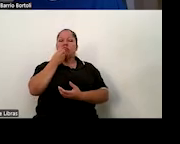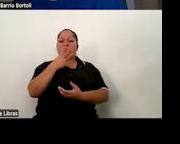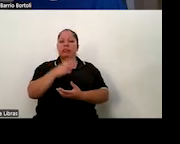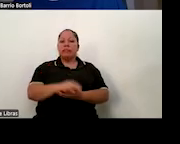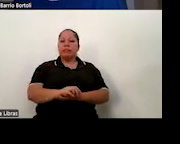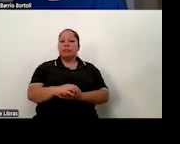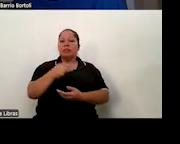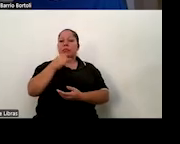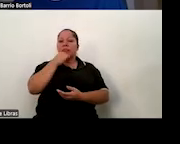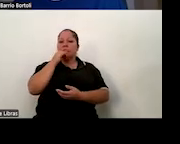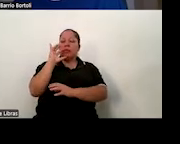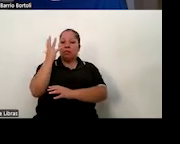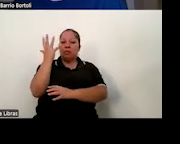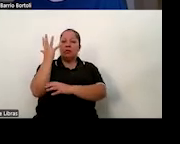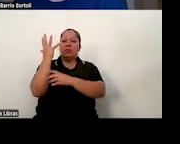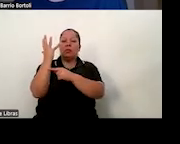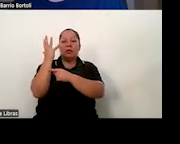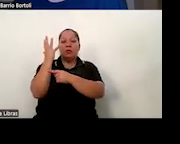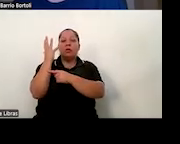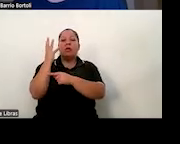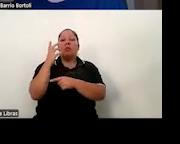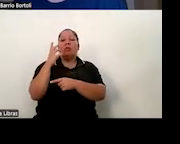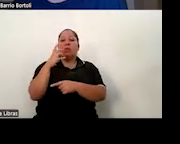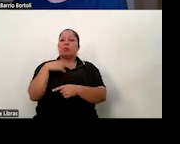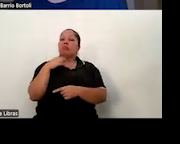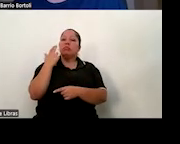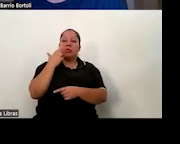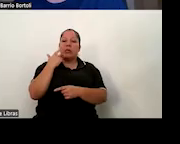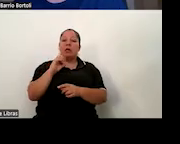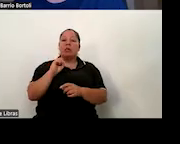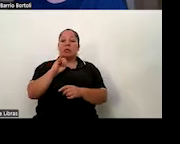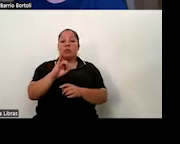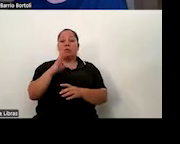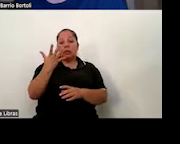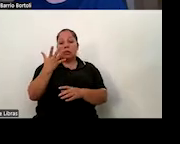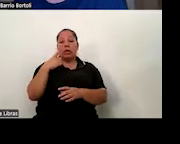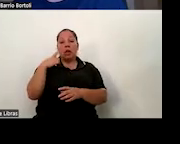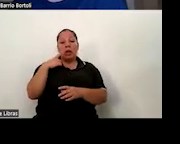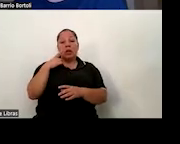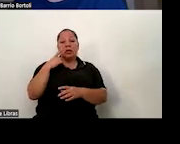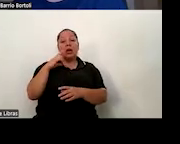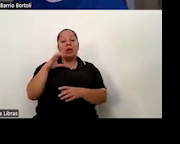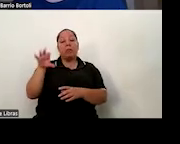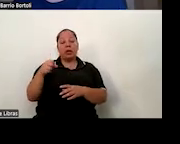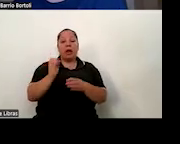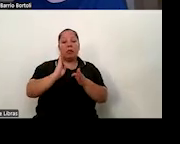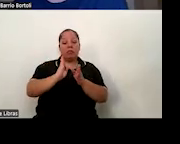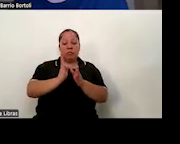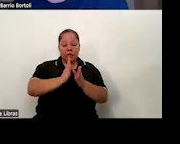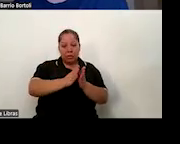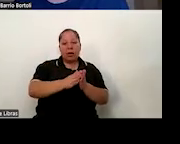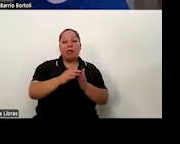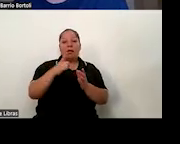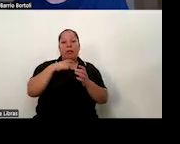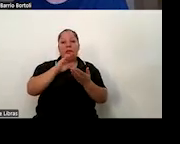natura. Processado, quando a gente compra, por exemplo, abacaxi em calda, que foi adicionado açúcar. E ultra processado é quando você